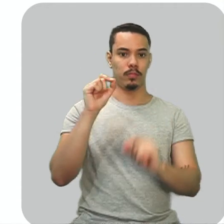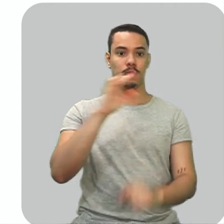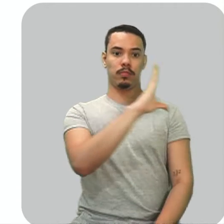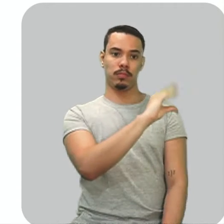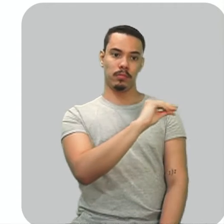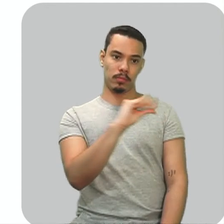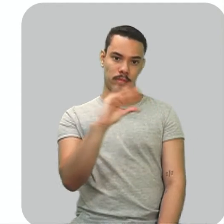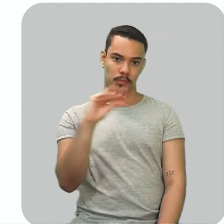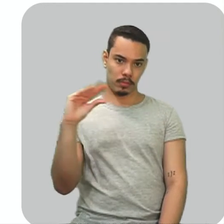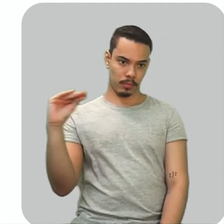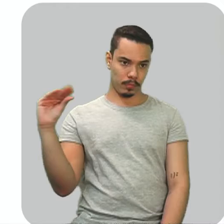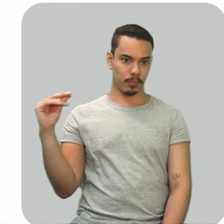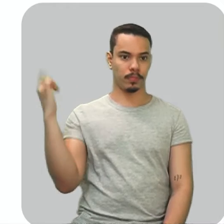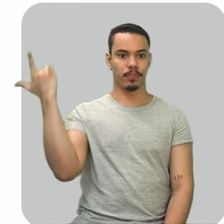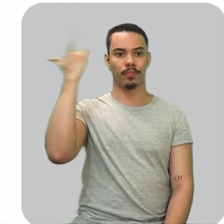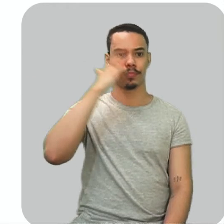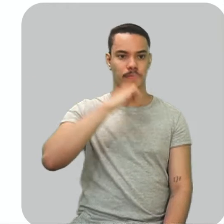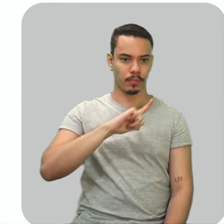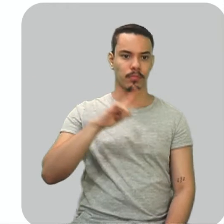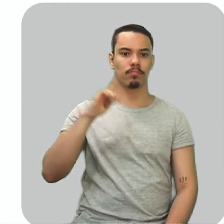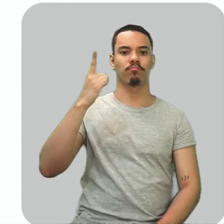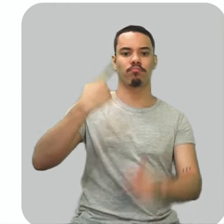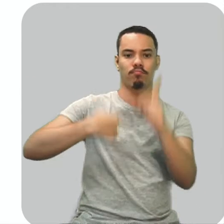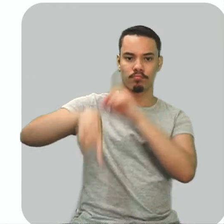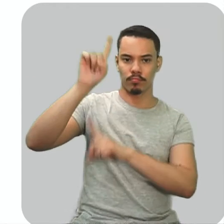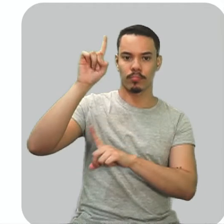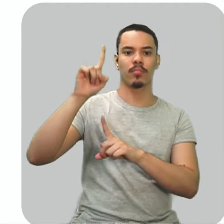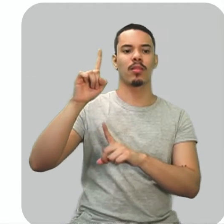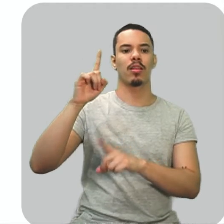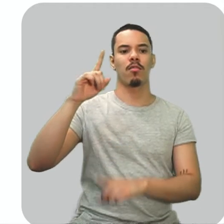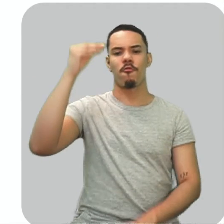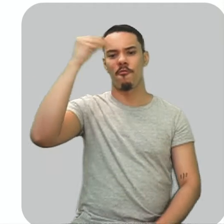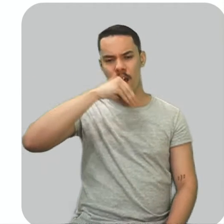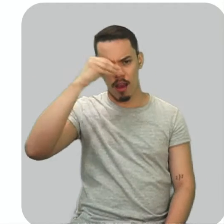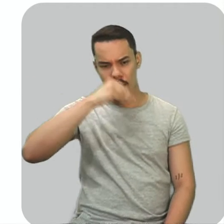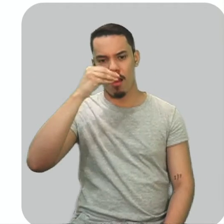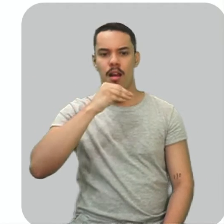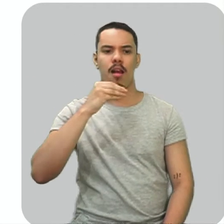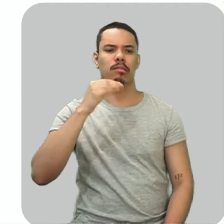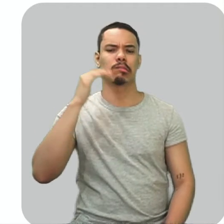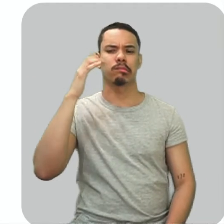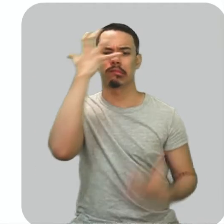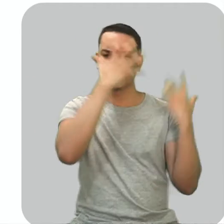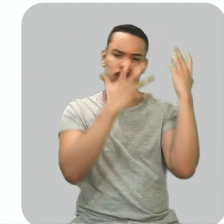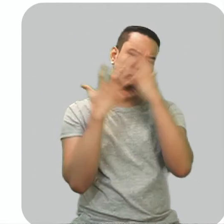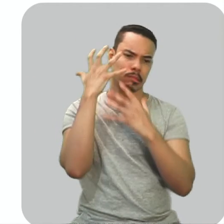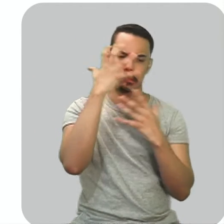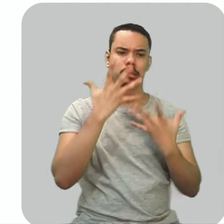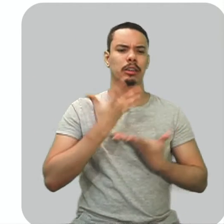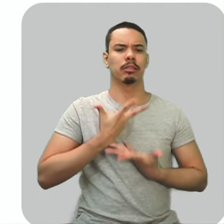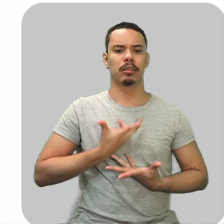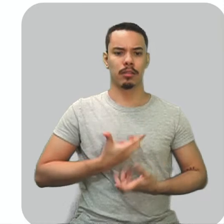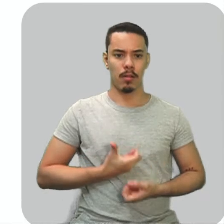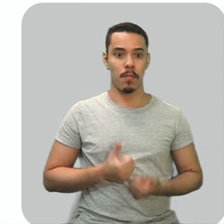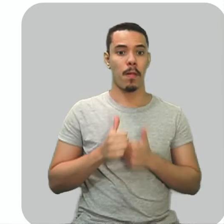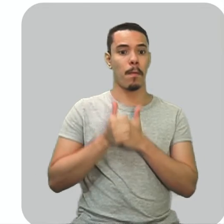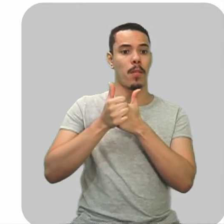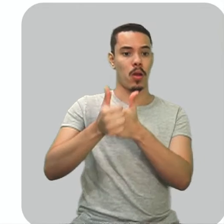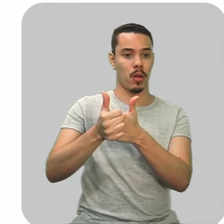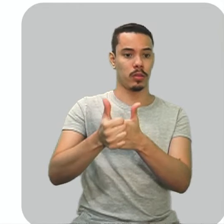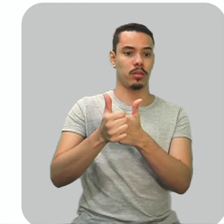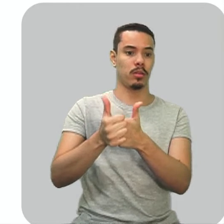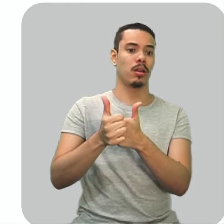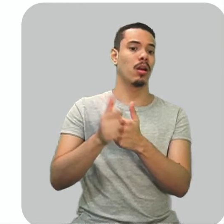frente adversidades para cá se frustrações para que possa segunda canção